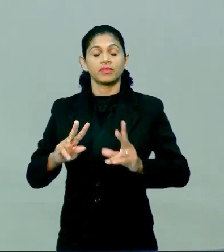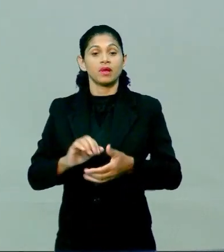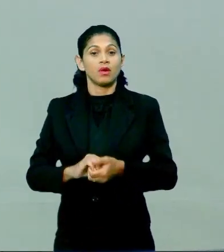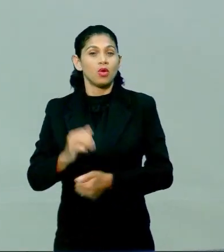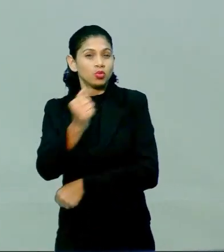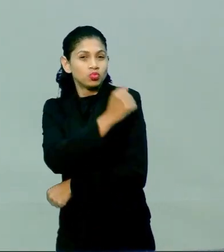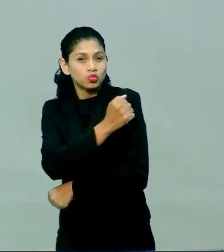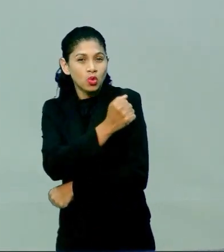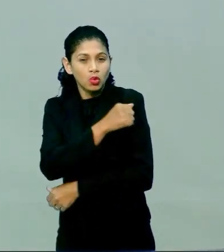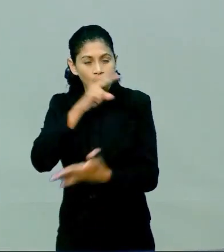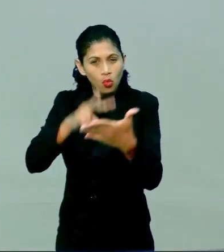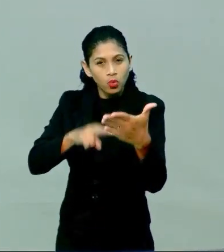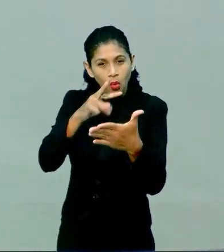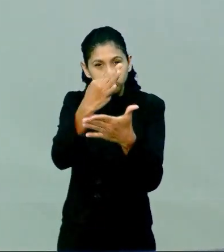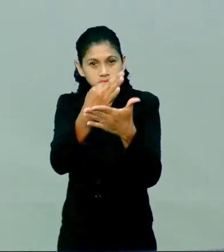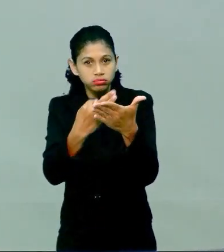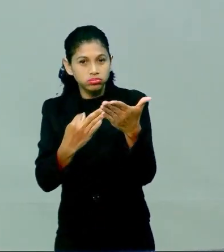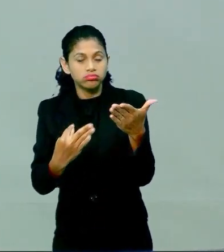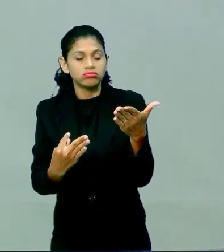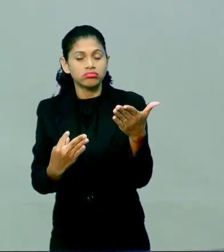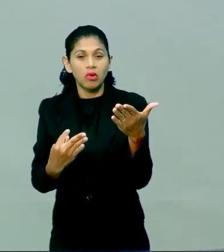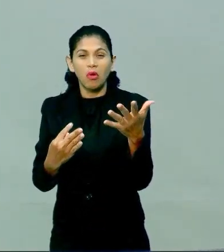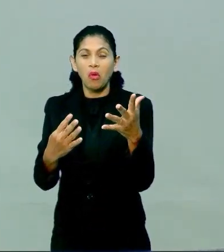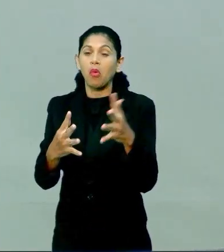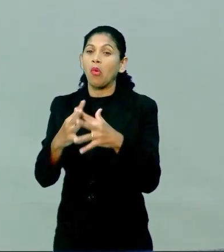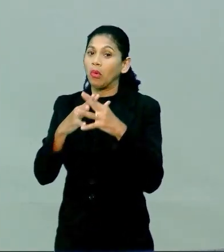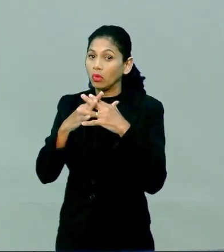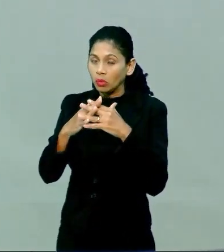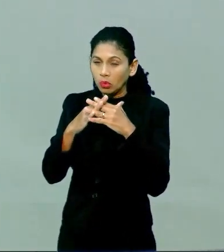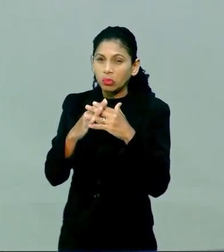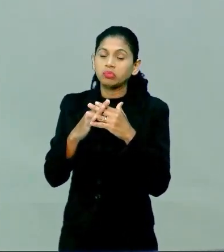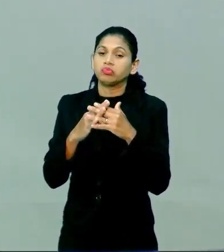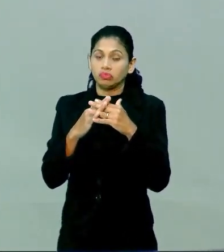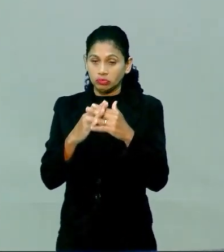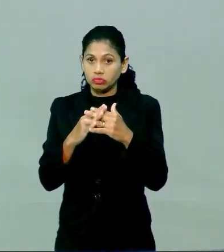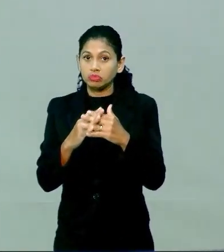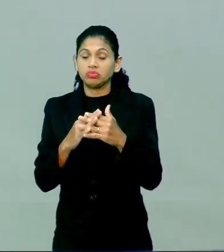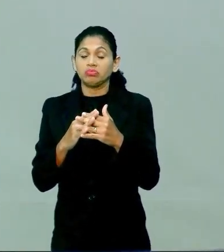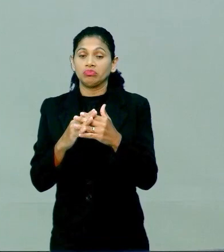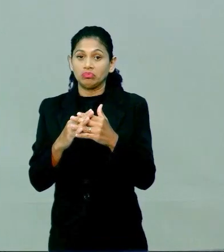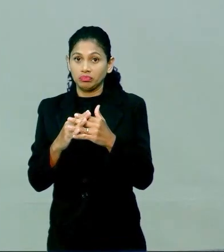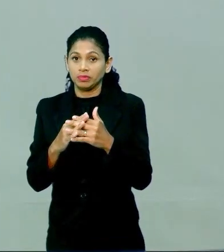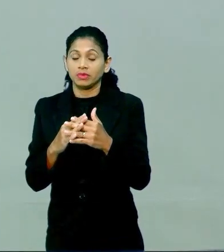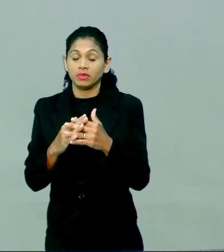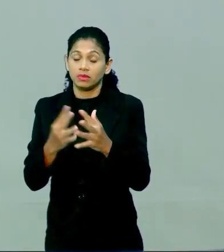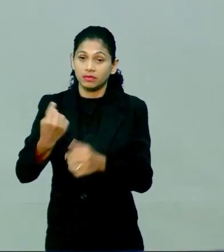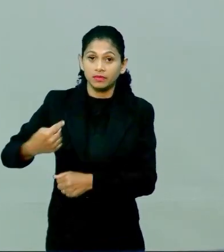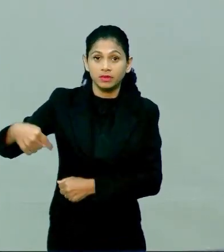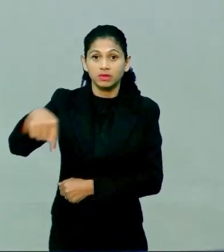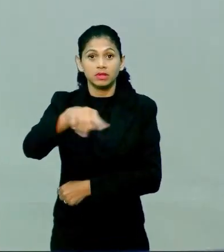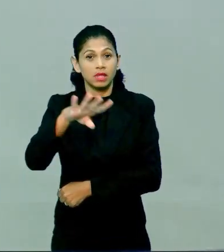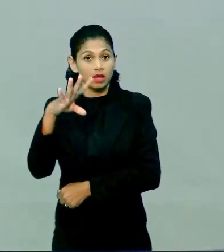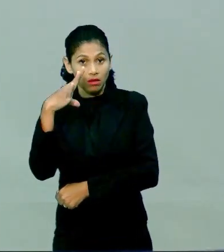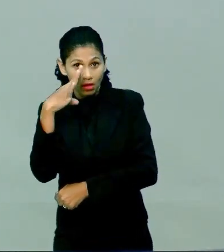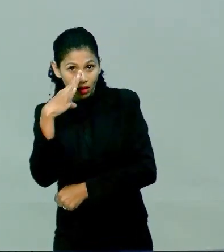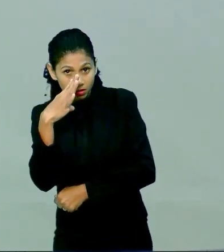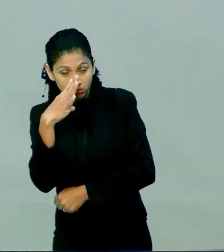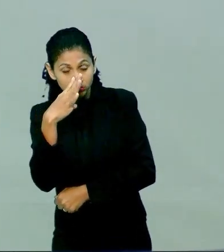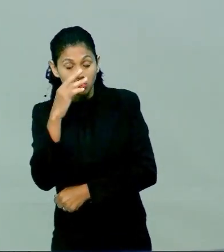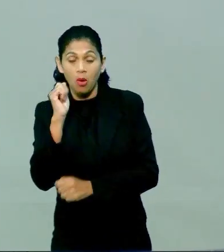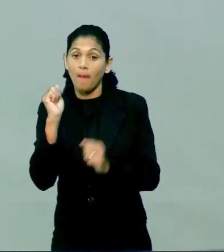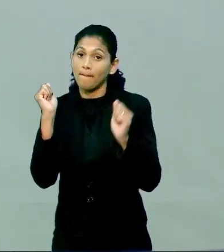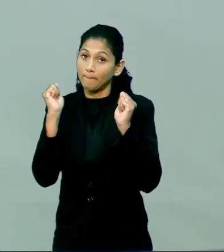alunos leem textos, eles confundem bastante, né? Nesse caso aí, vocês que estão aí nos assistindo podem